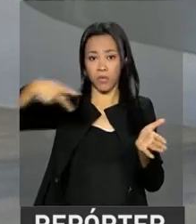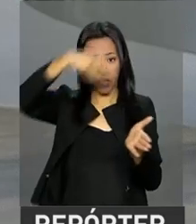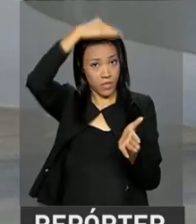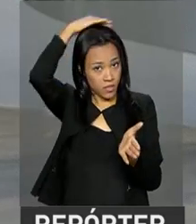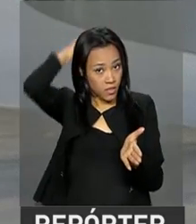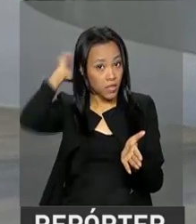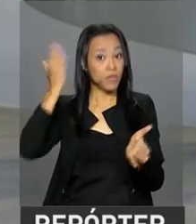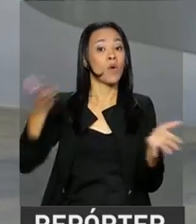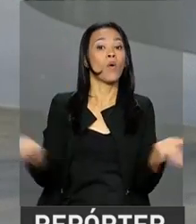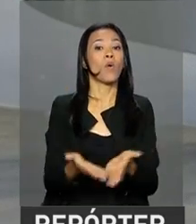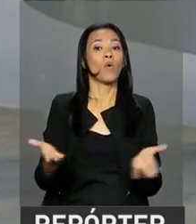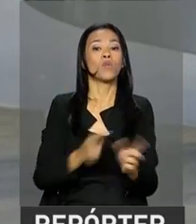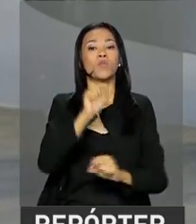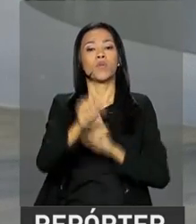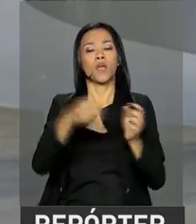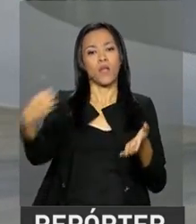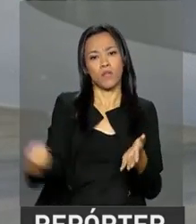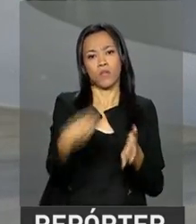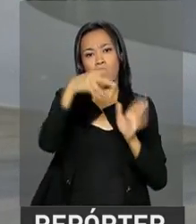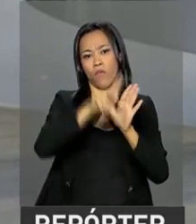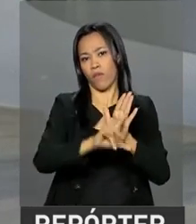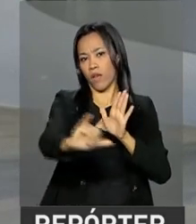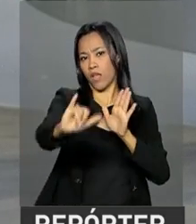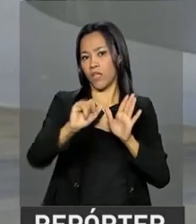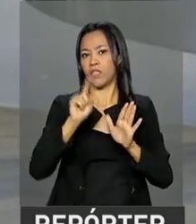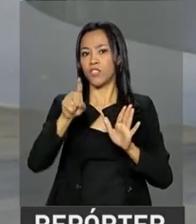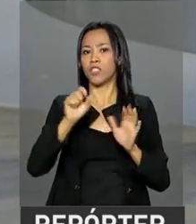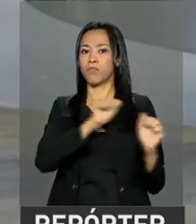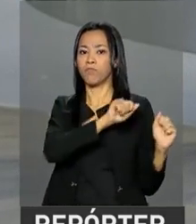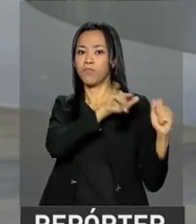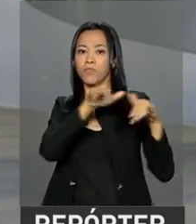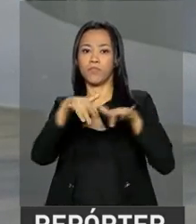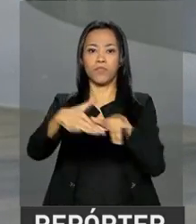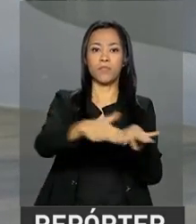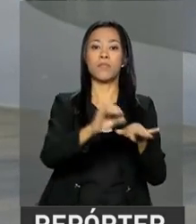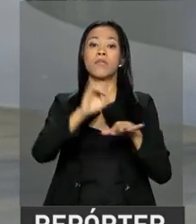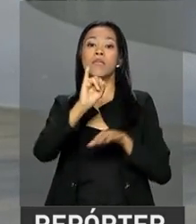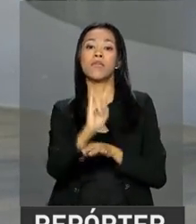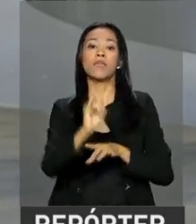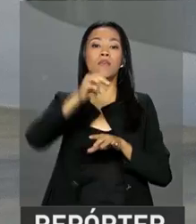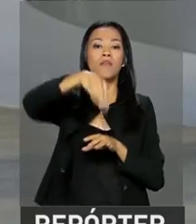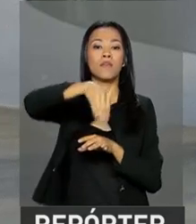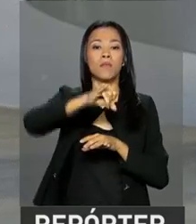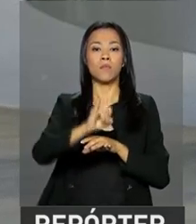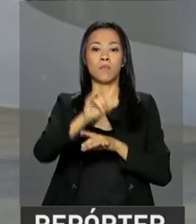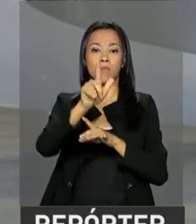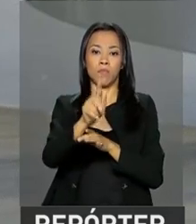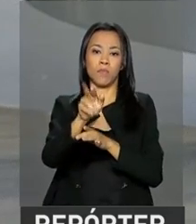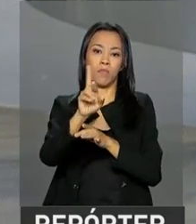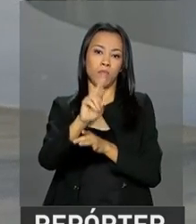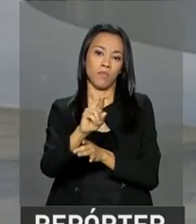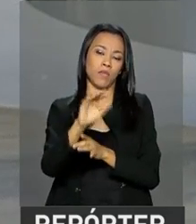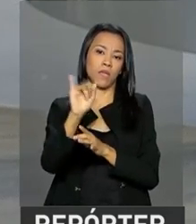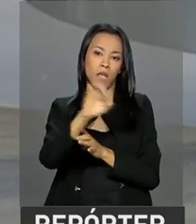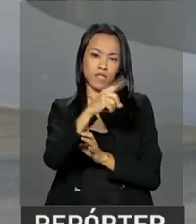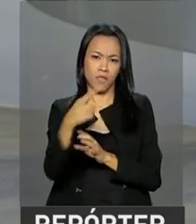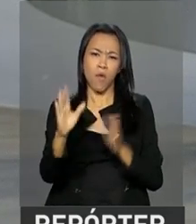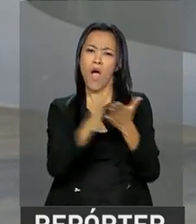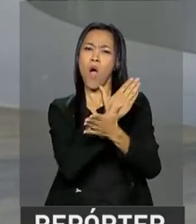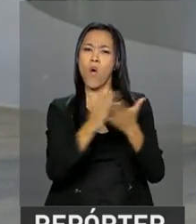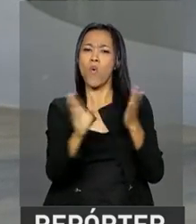Oficial da União de hoje a nova lei de migração o presidente vetou alguns pontos desse texto que tramitava desde